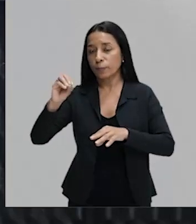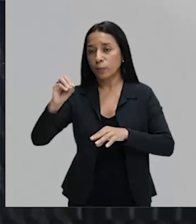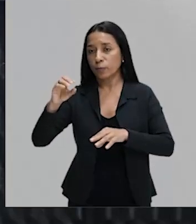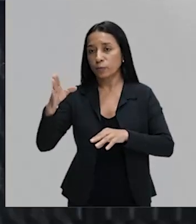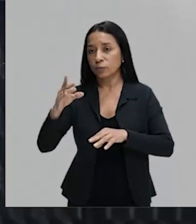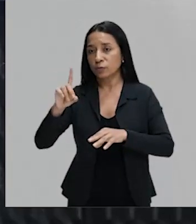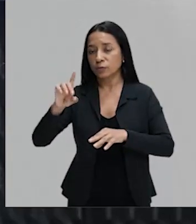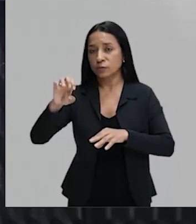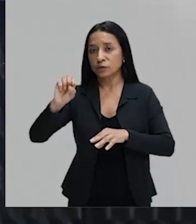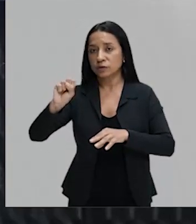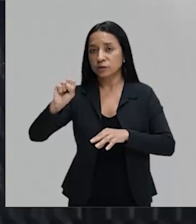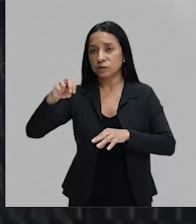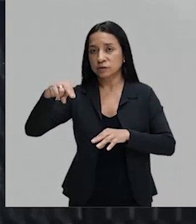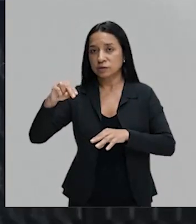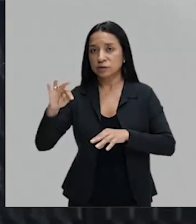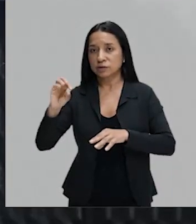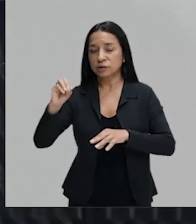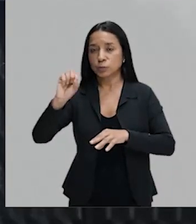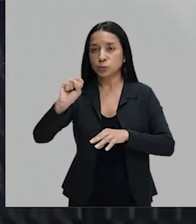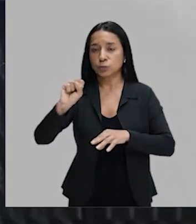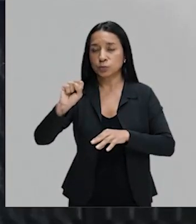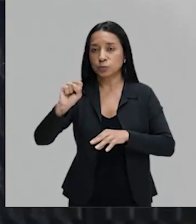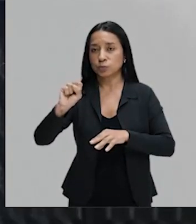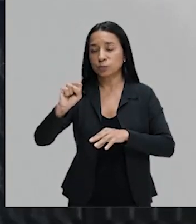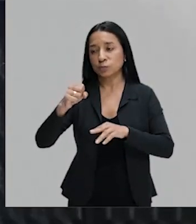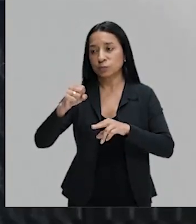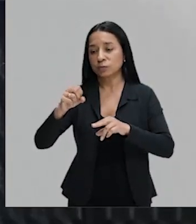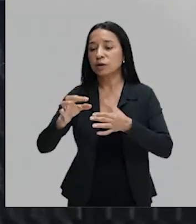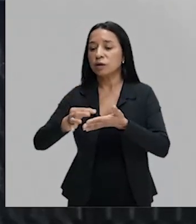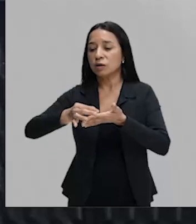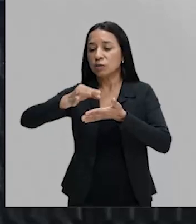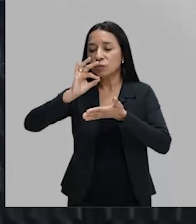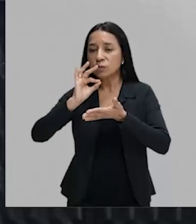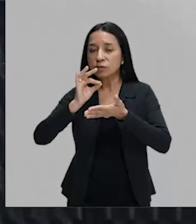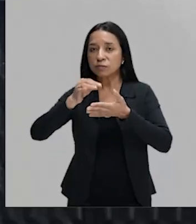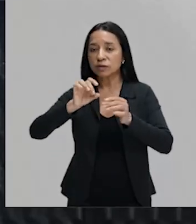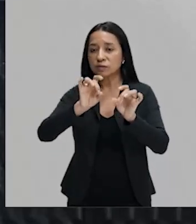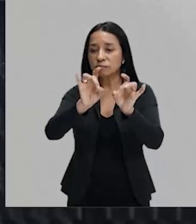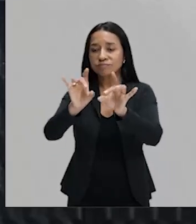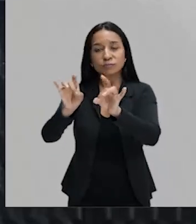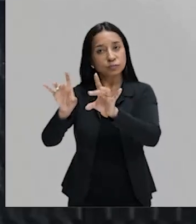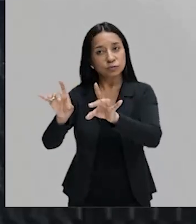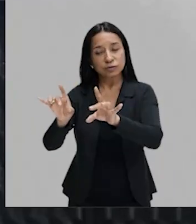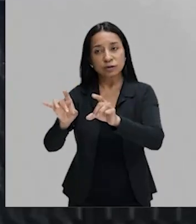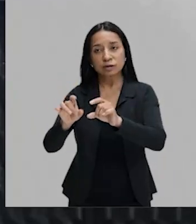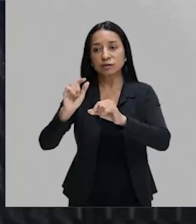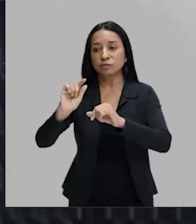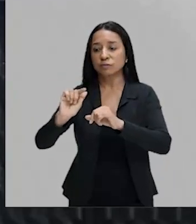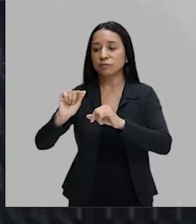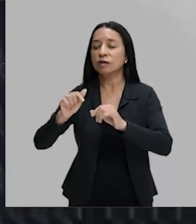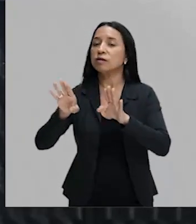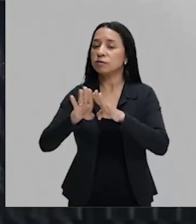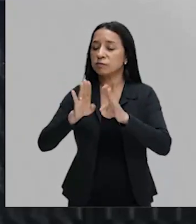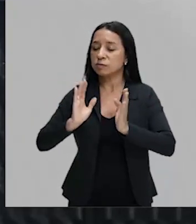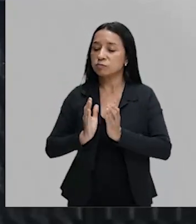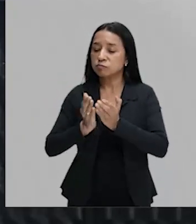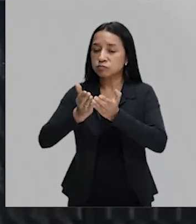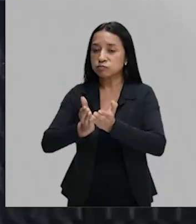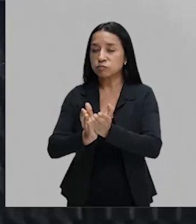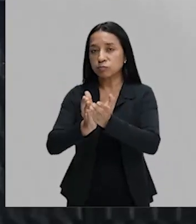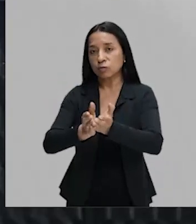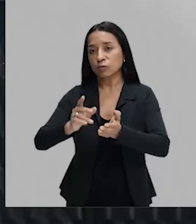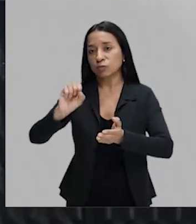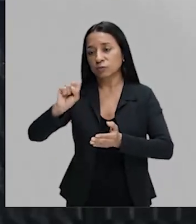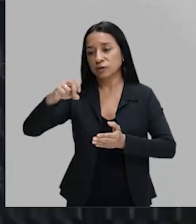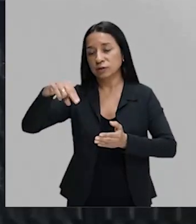que vai ser exportado pela região do Oeste Paulista, ele vai sair pelo Porto de Santos. Então, o